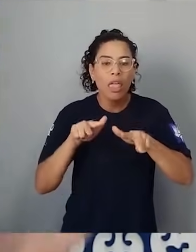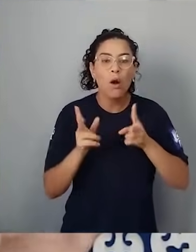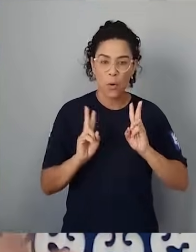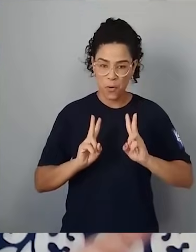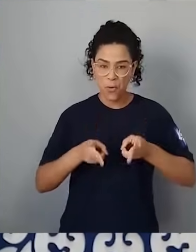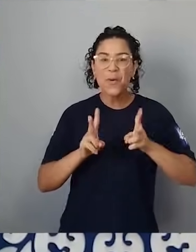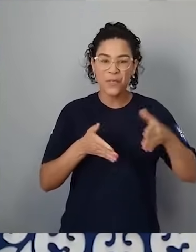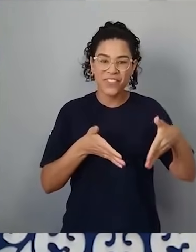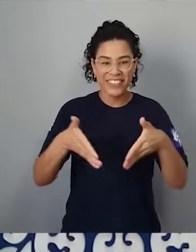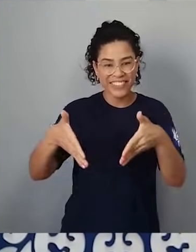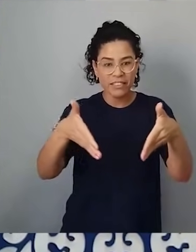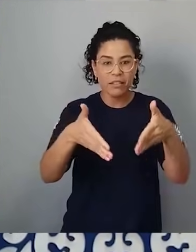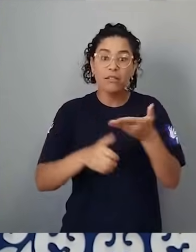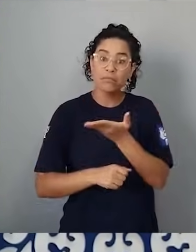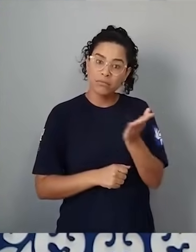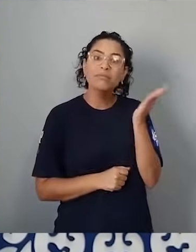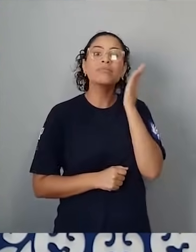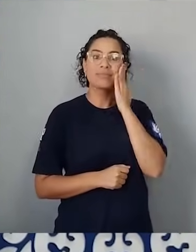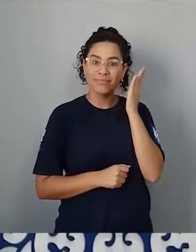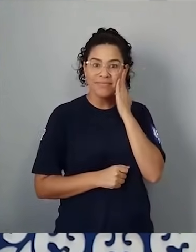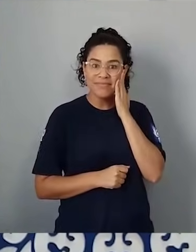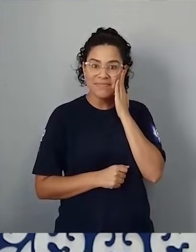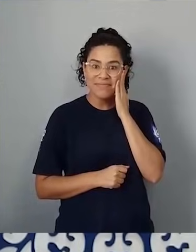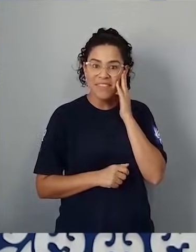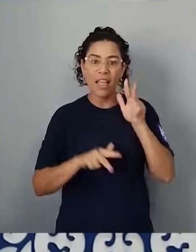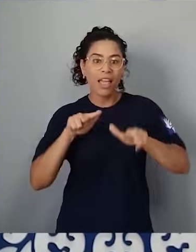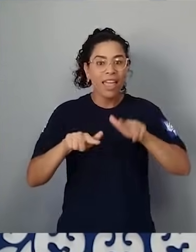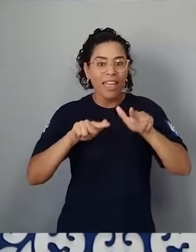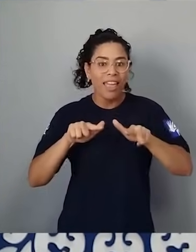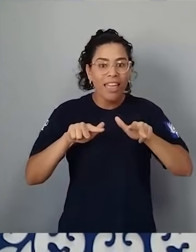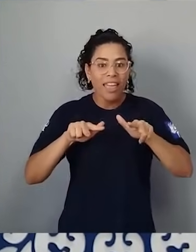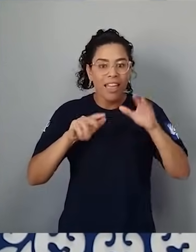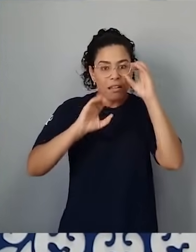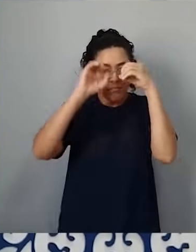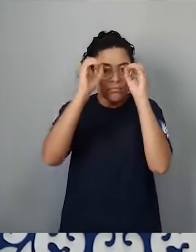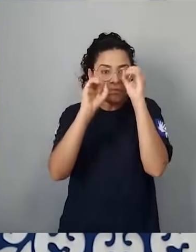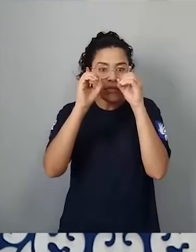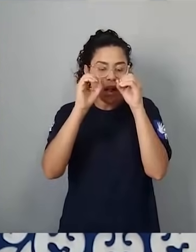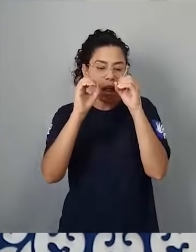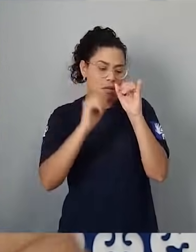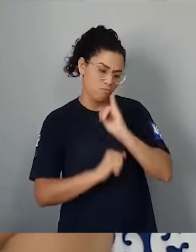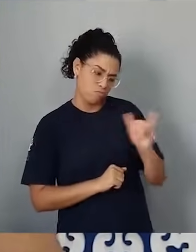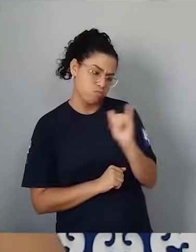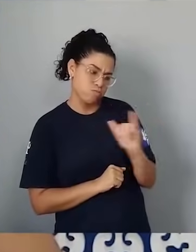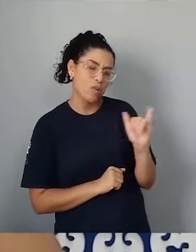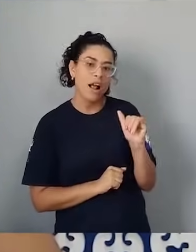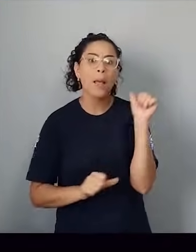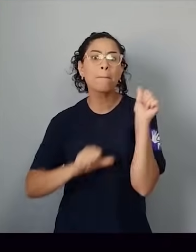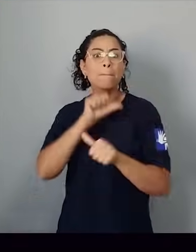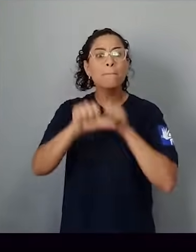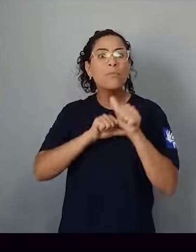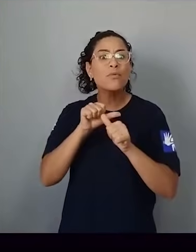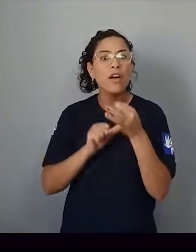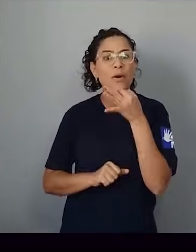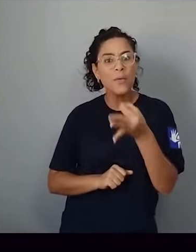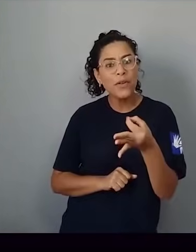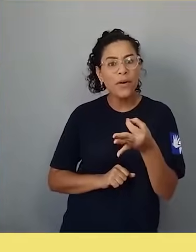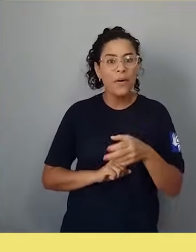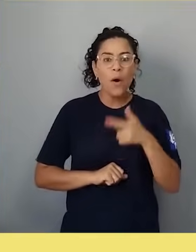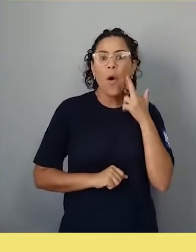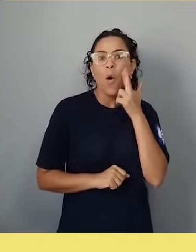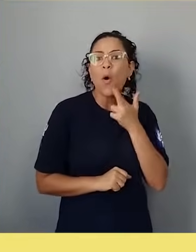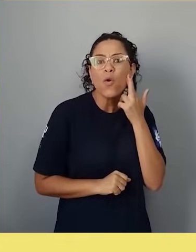Vocês agora já sabem como era o camaleão. Bastava que alguém falasse e ele mudava de opinião. Ficava